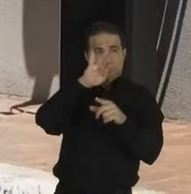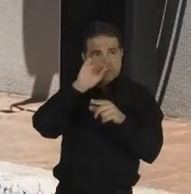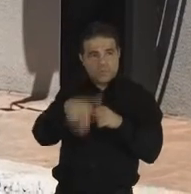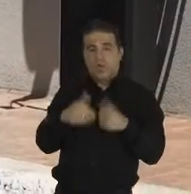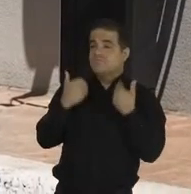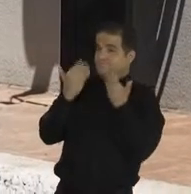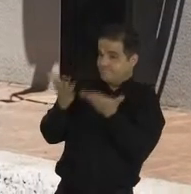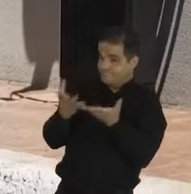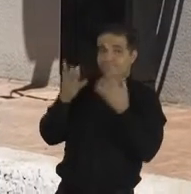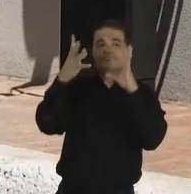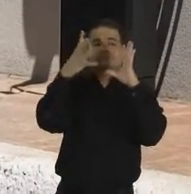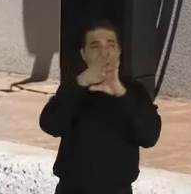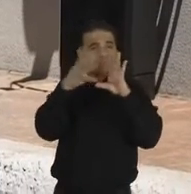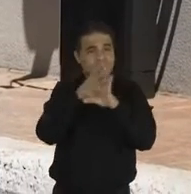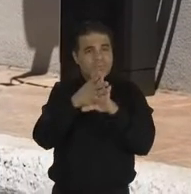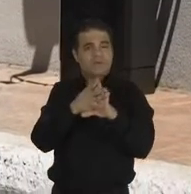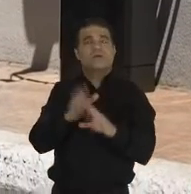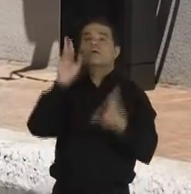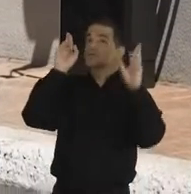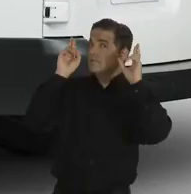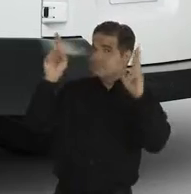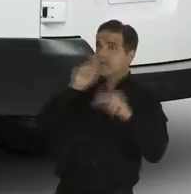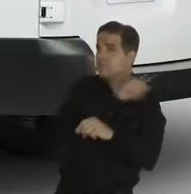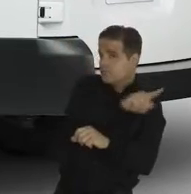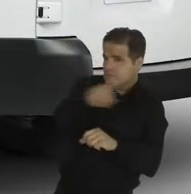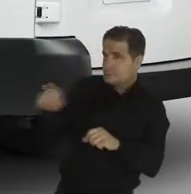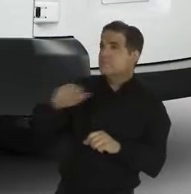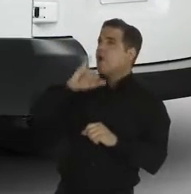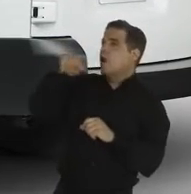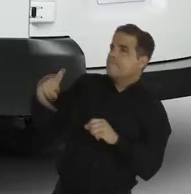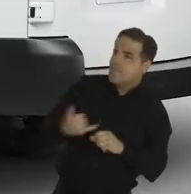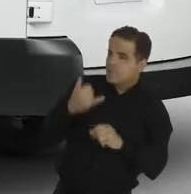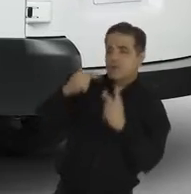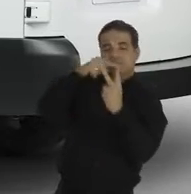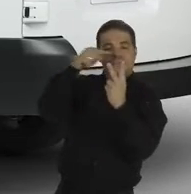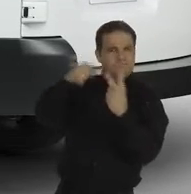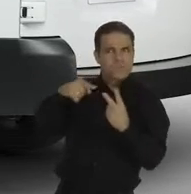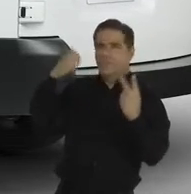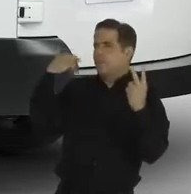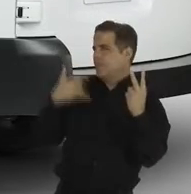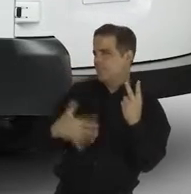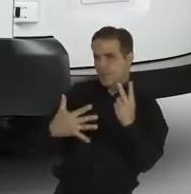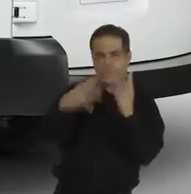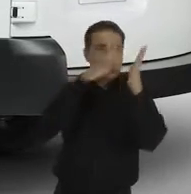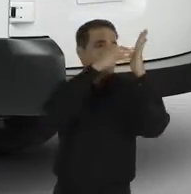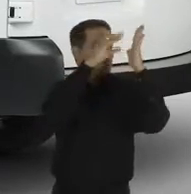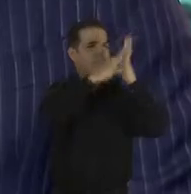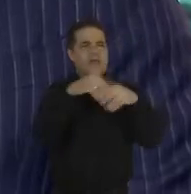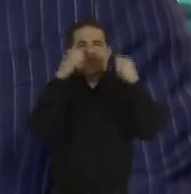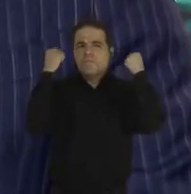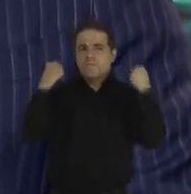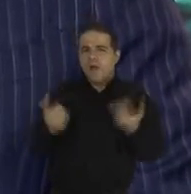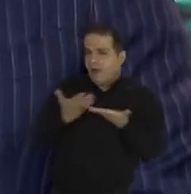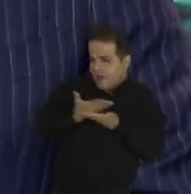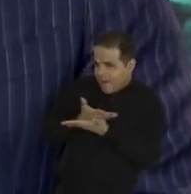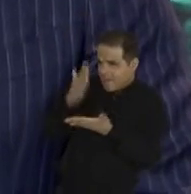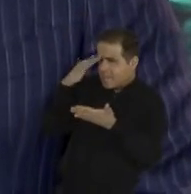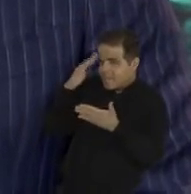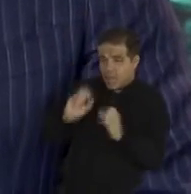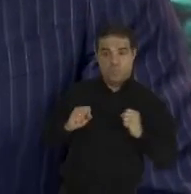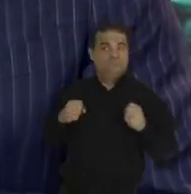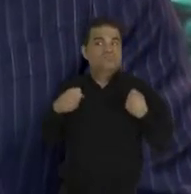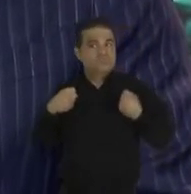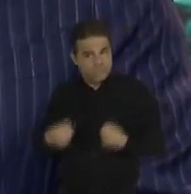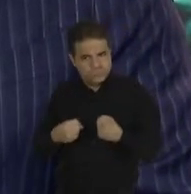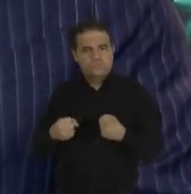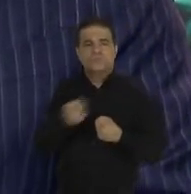por esta palavra então eu espero que vocês possam curtir aí seus dois fantásticos modelos entender o esforço